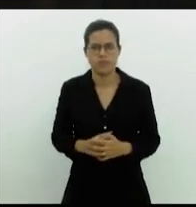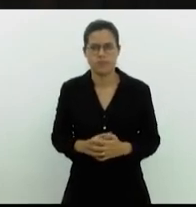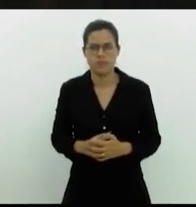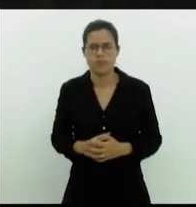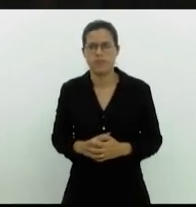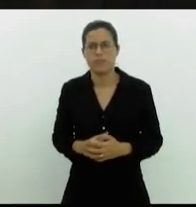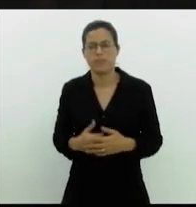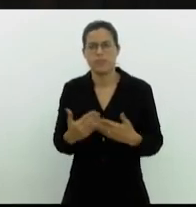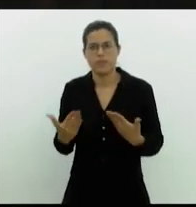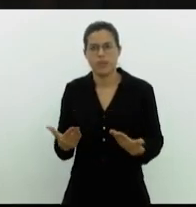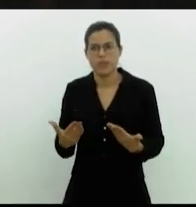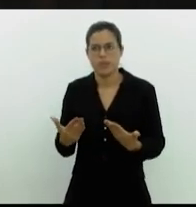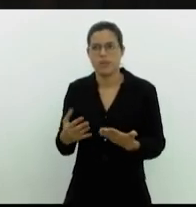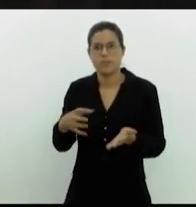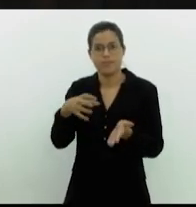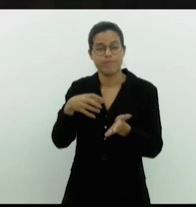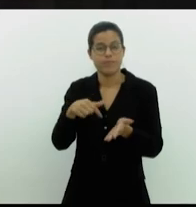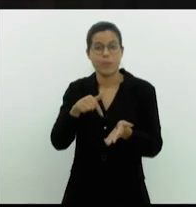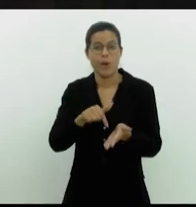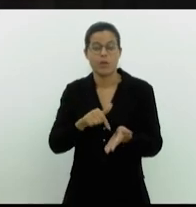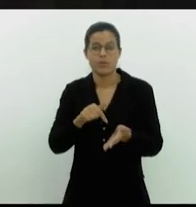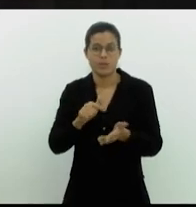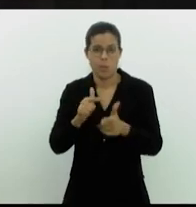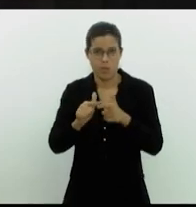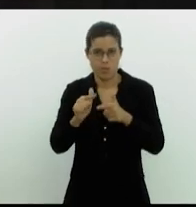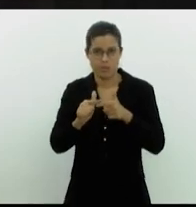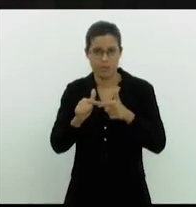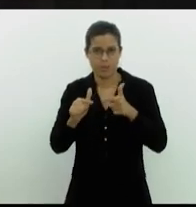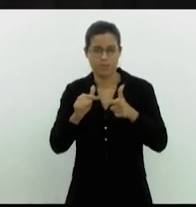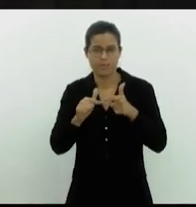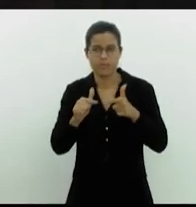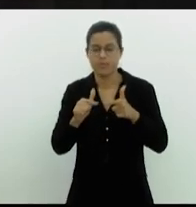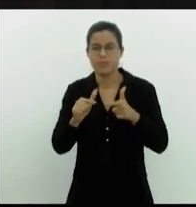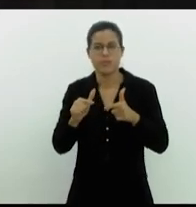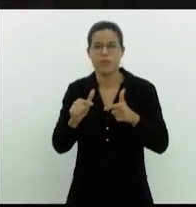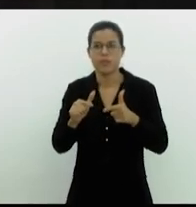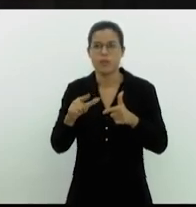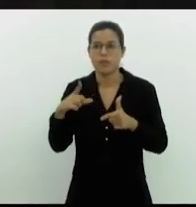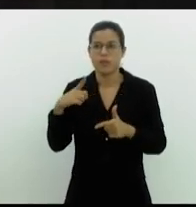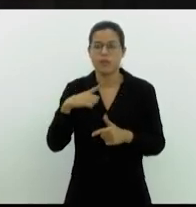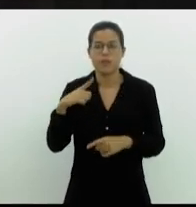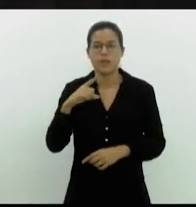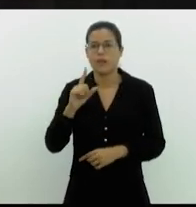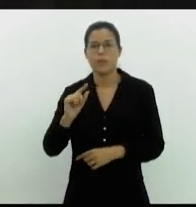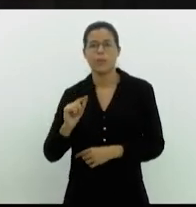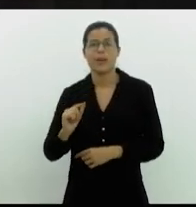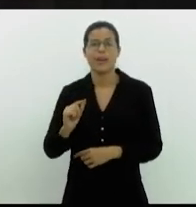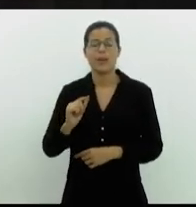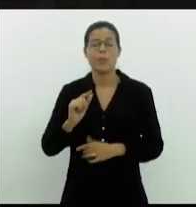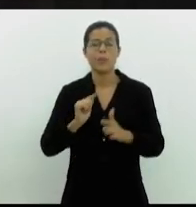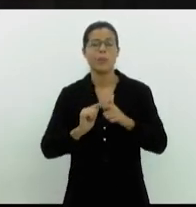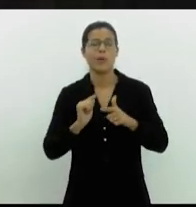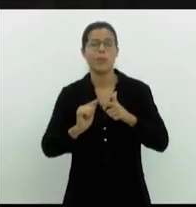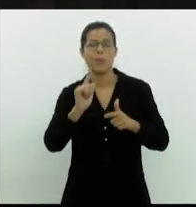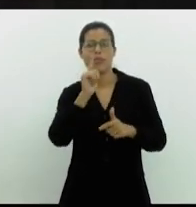no centro dessa tragédia tem, inclusive, o abastecimento d'água,